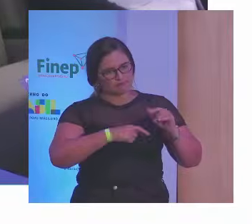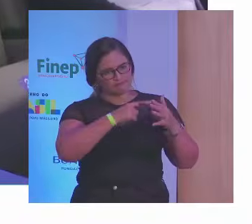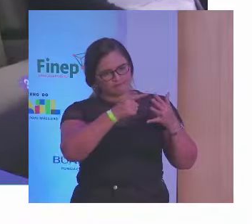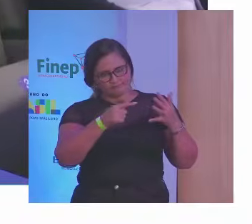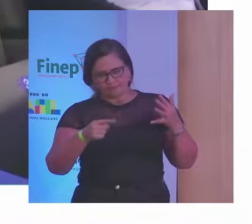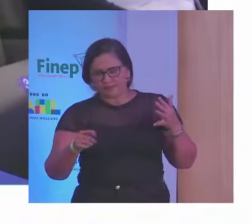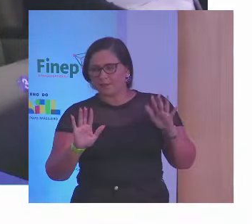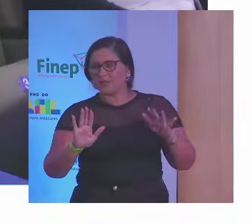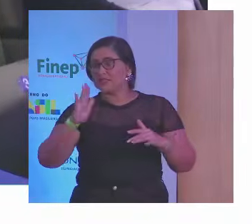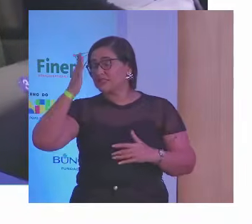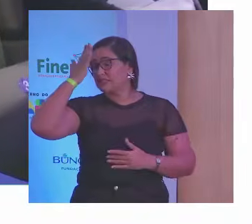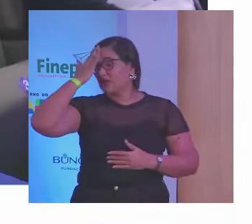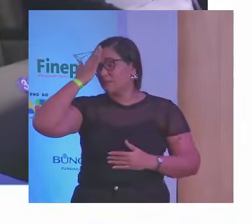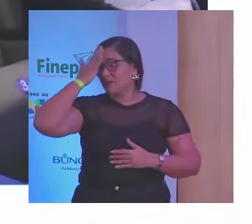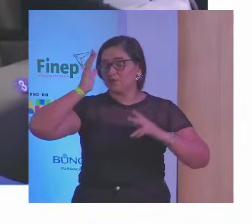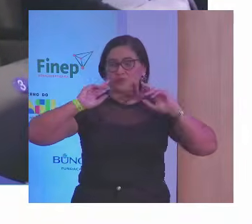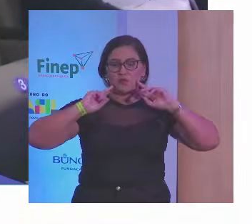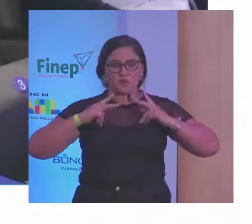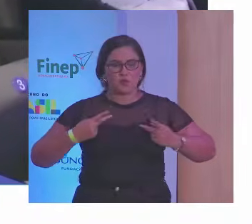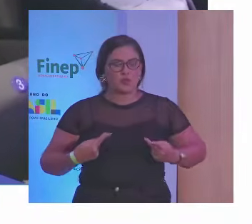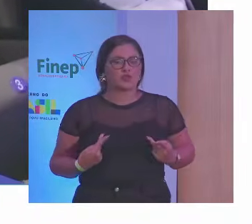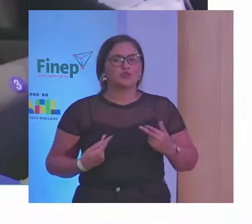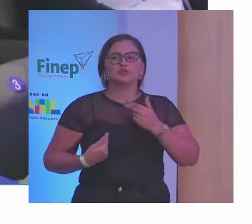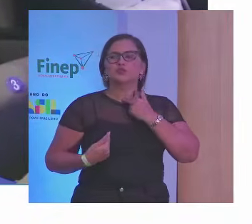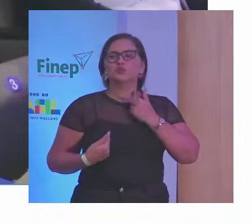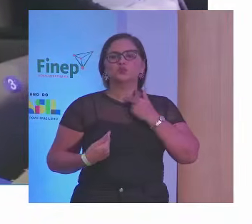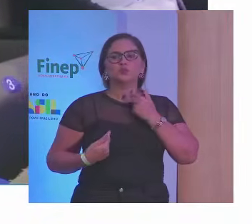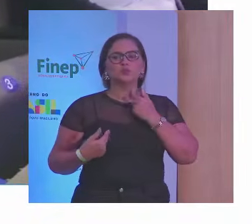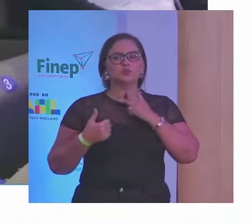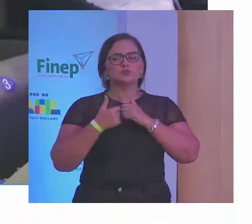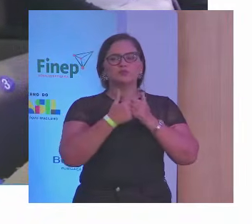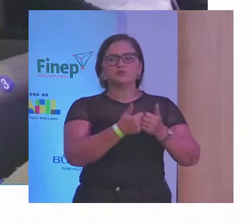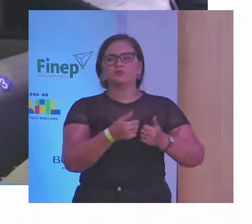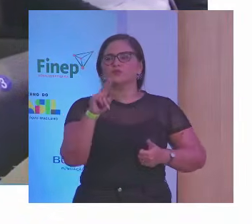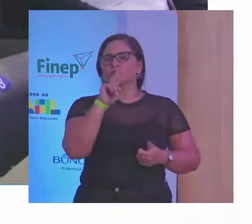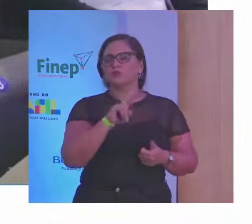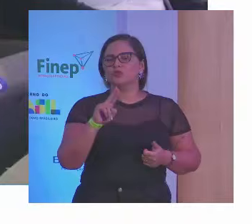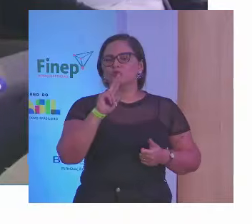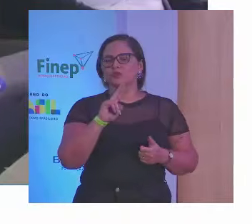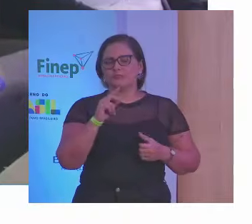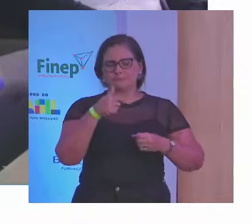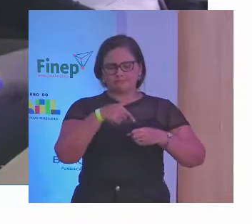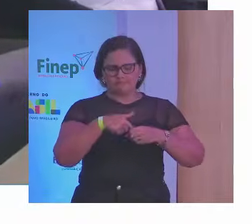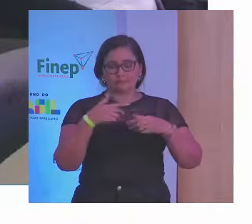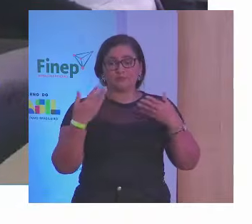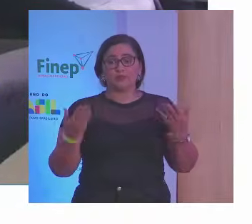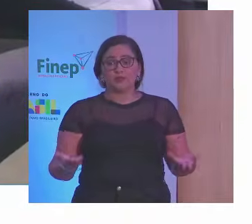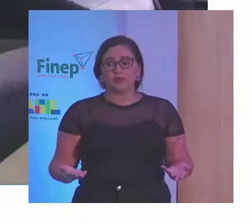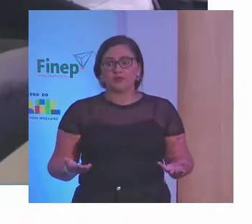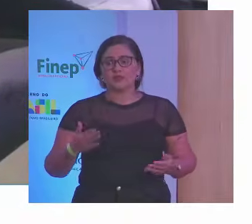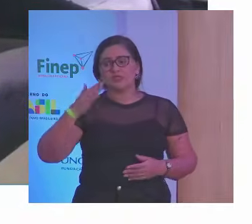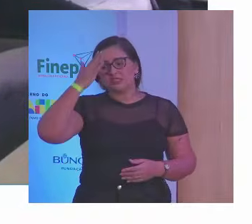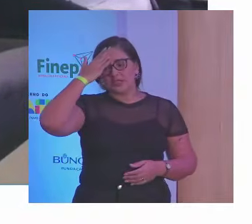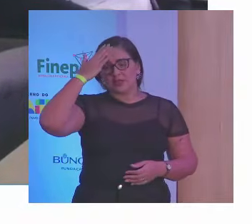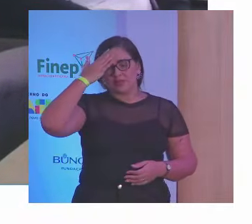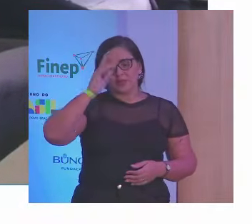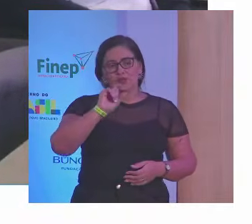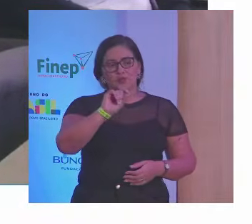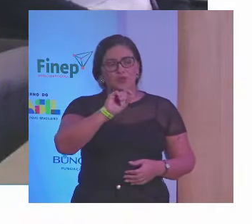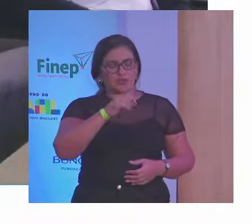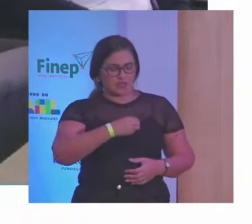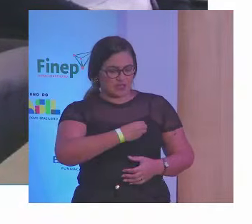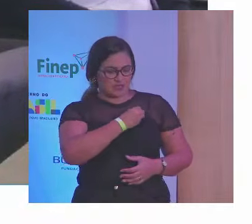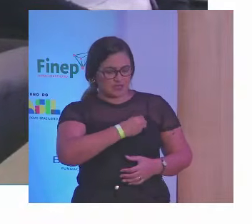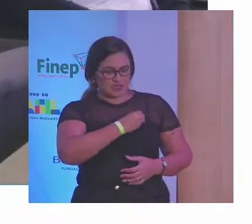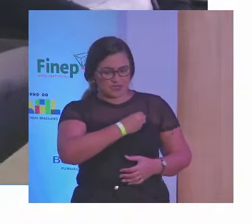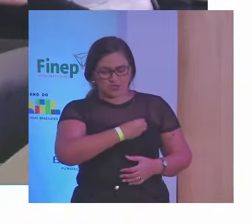tempo, nós sabemos que a humanidade ainda não pode prescindir do uso do combustível fóssil. Então, sabendo que existe